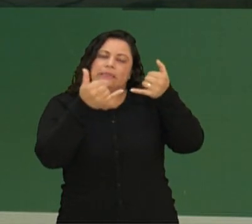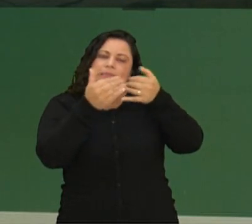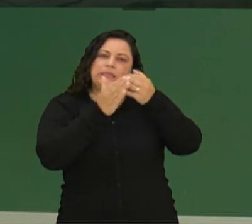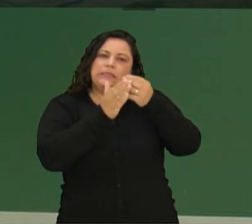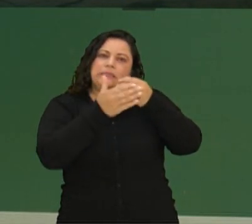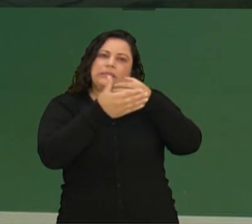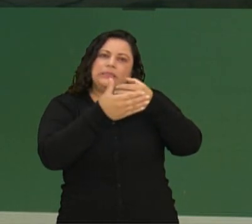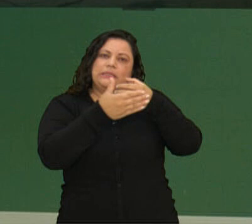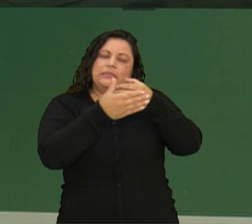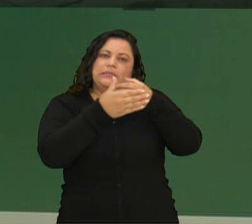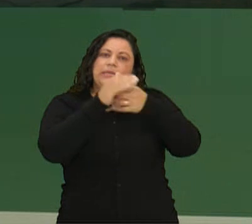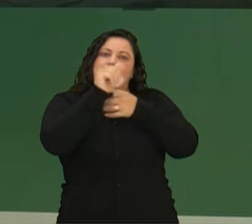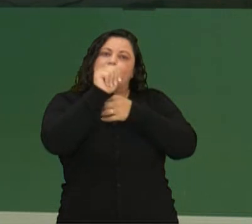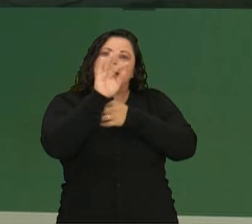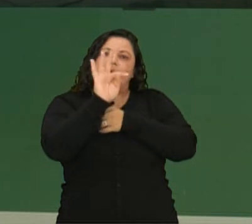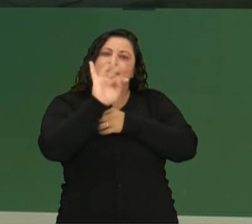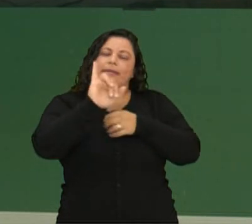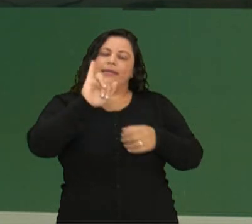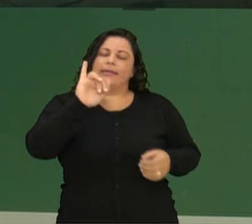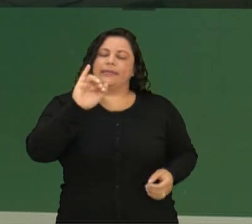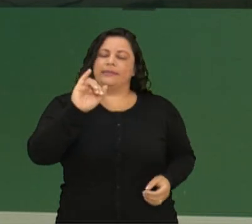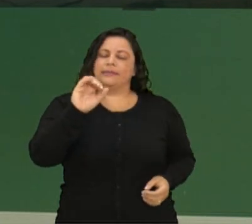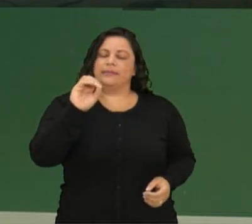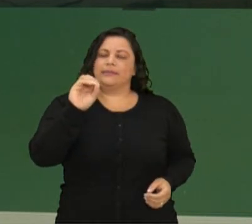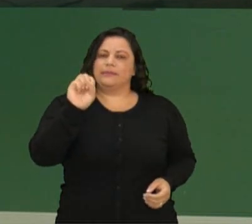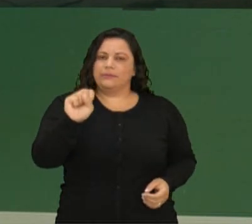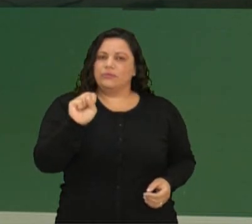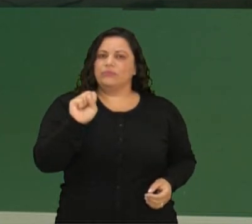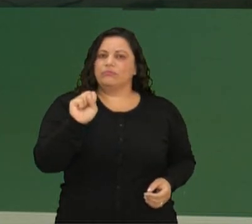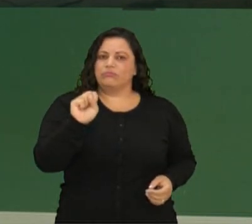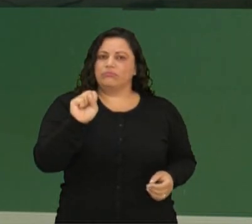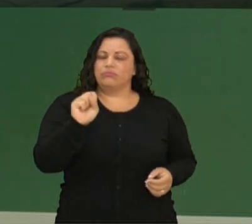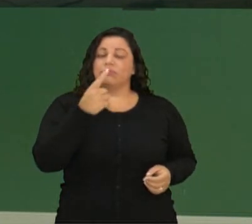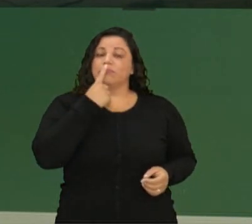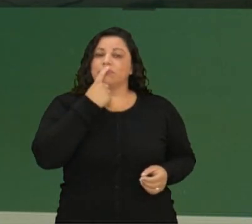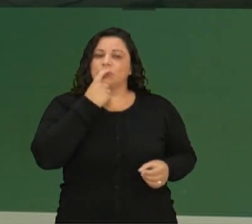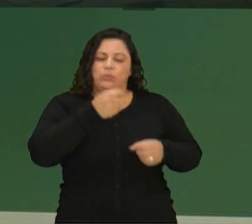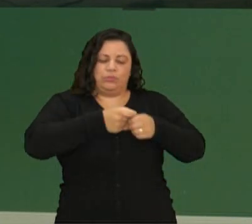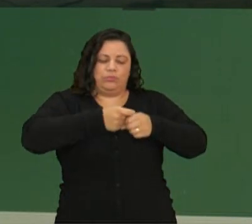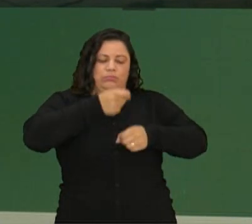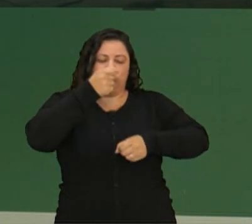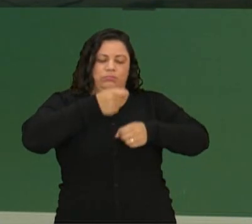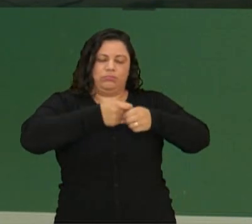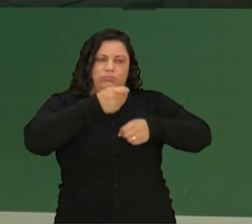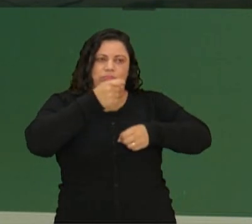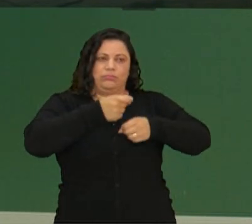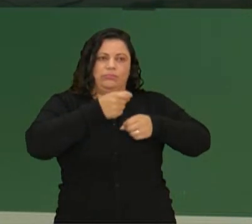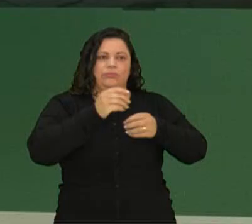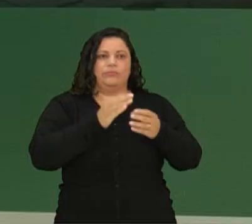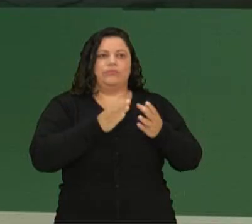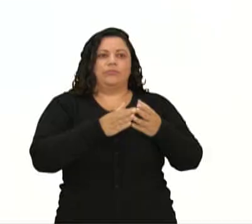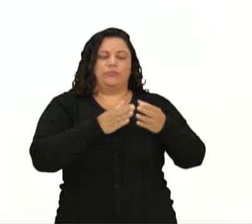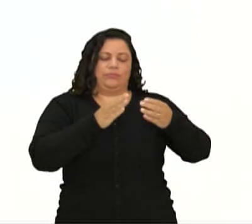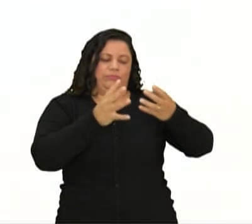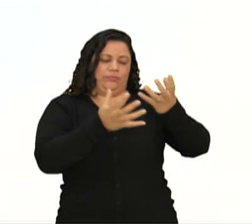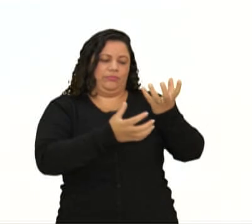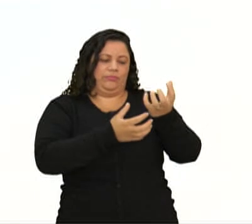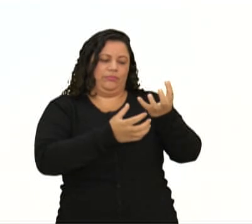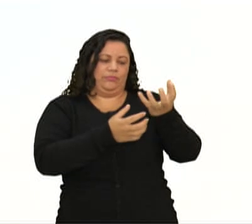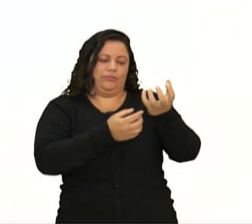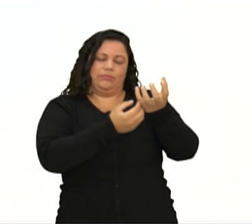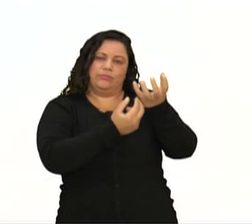que está vindo das veias, tá? Guarda essa informação aí. Quanto aos ventrículos, que é essa parte mais de baixo aqui,